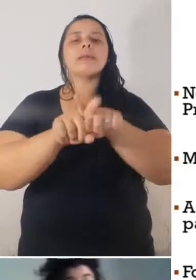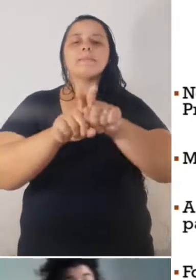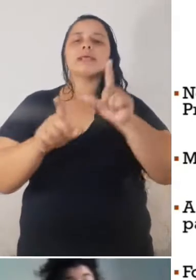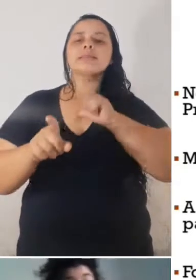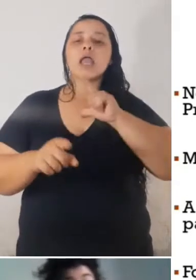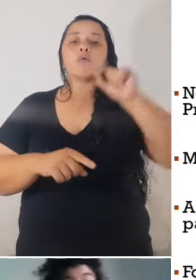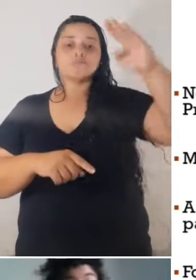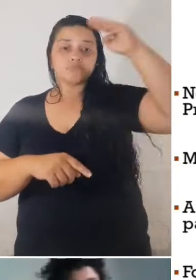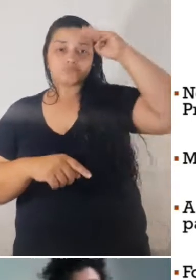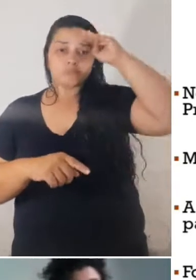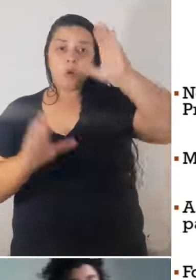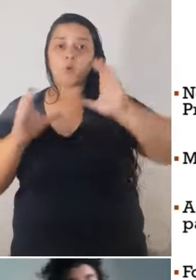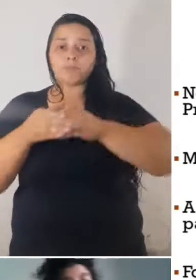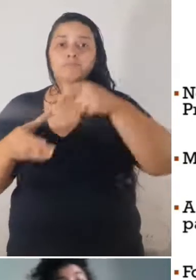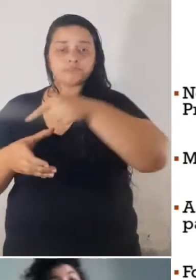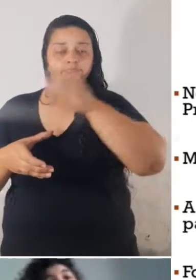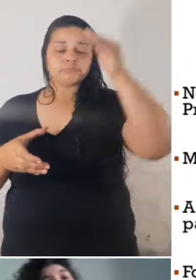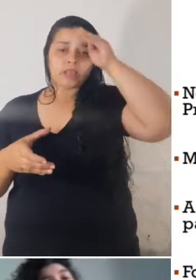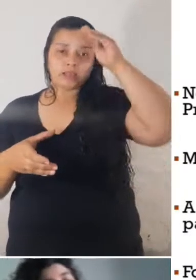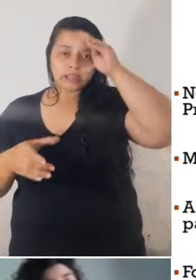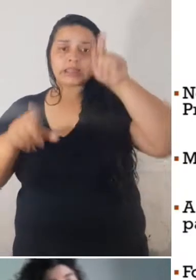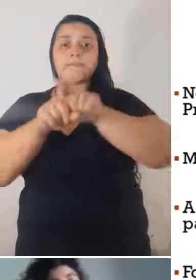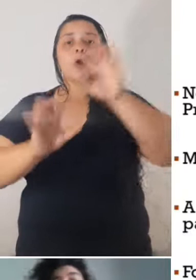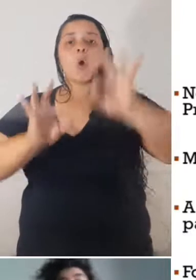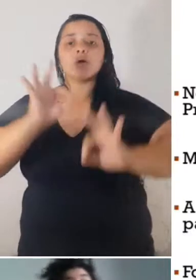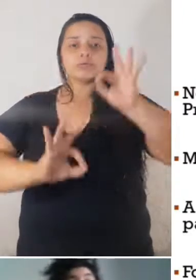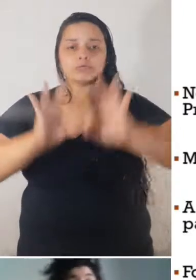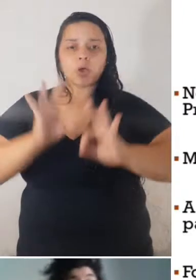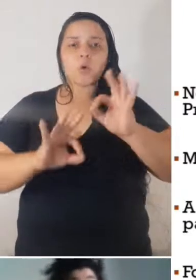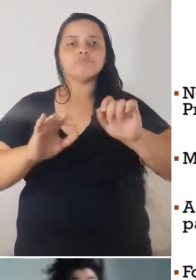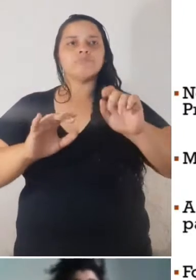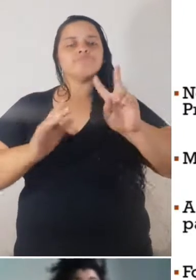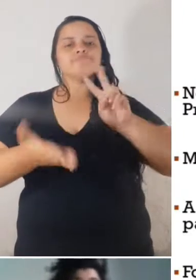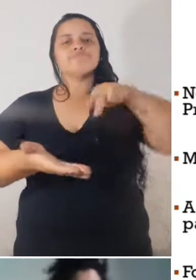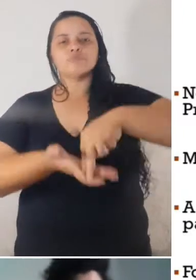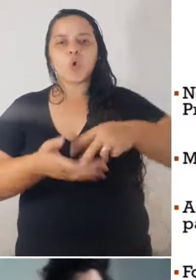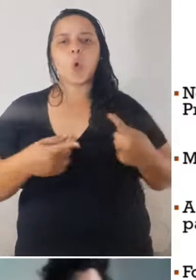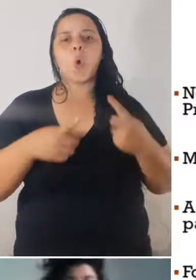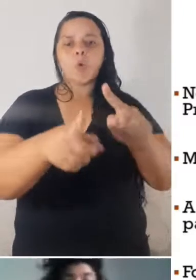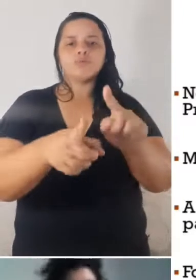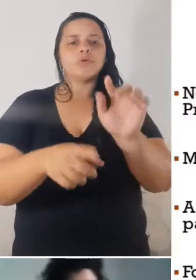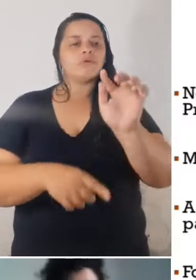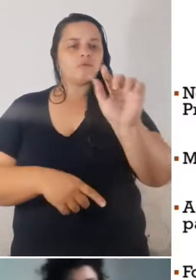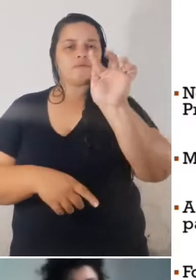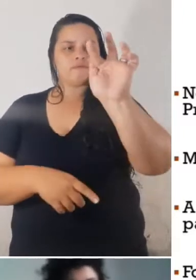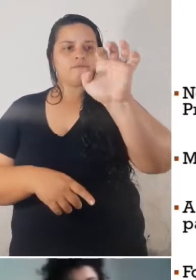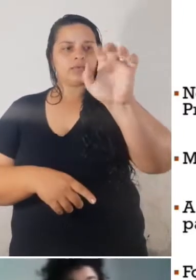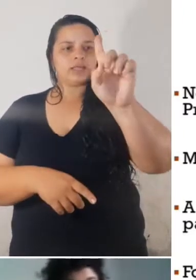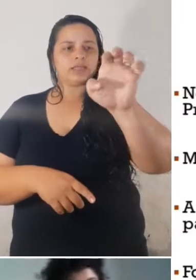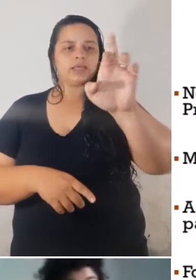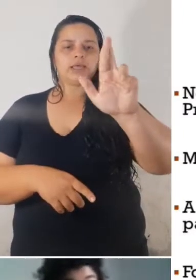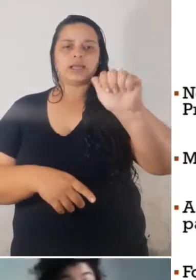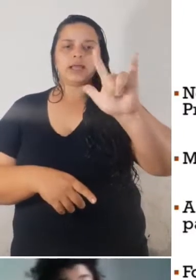destaque foram os tenentes, com o movimento tenentista, que organizaram levantes contra o federalismo. Esse federalismo